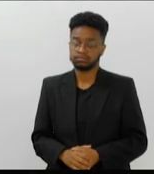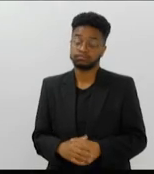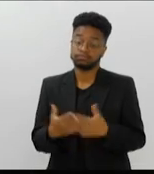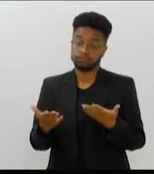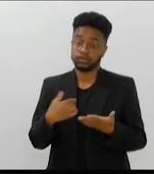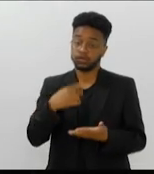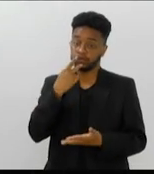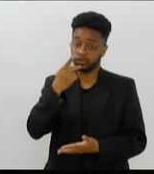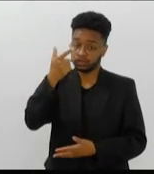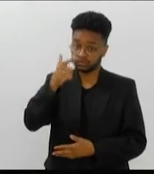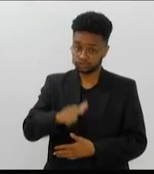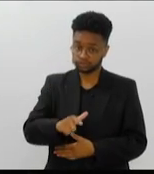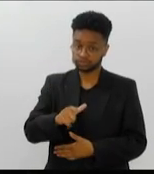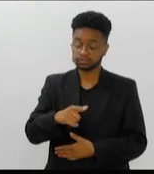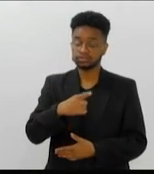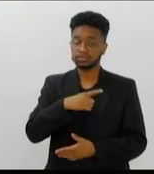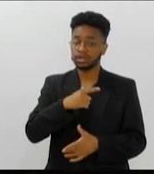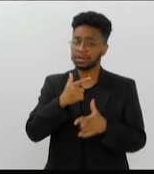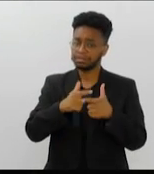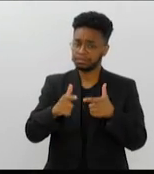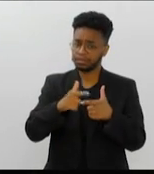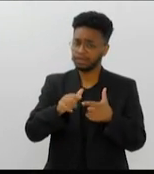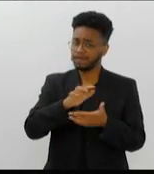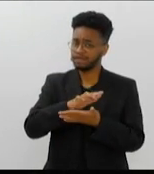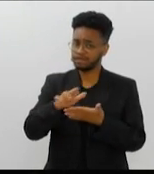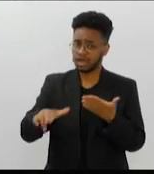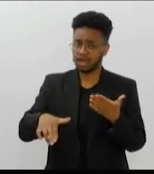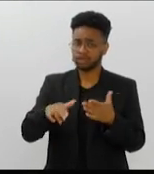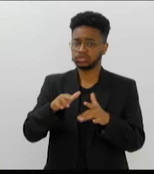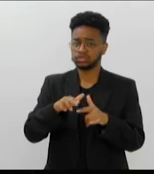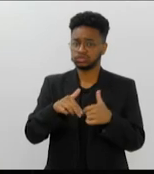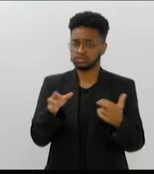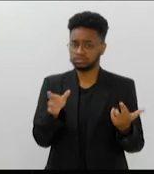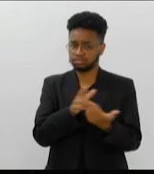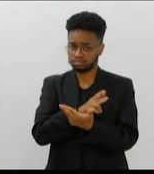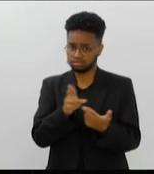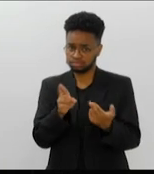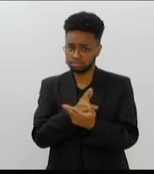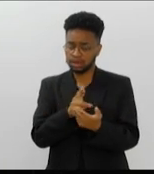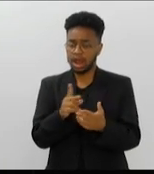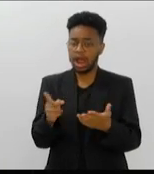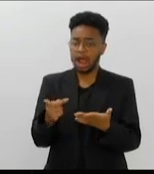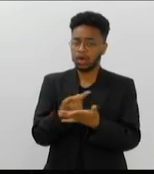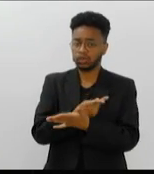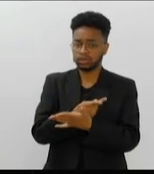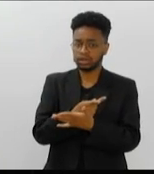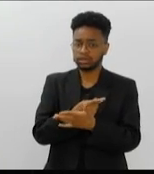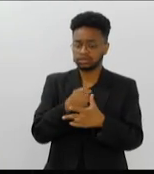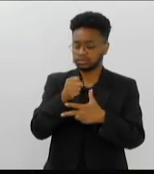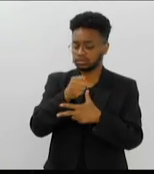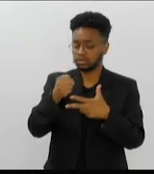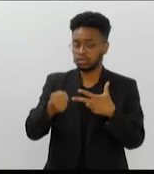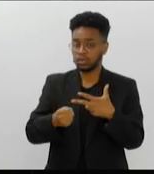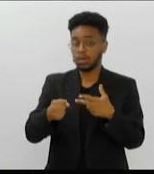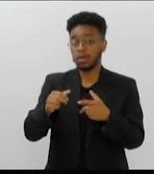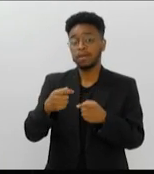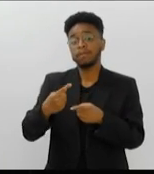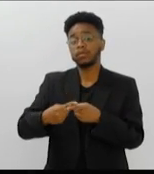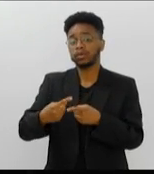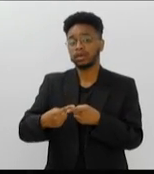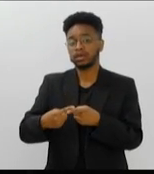insistir, muitos problemas de relacionamento se dão entre os poderes porque